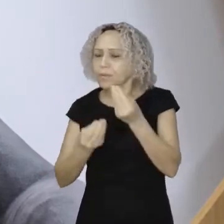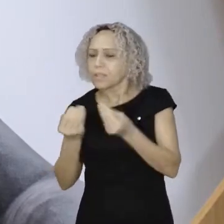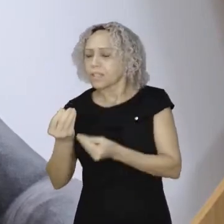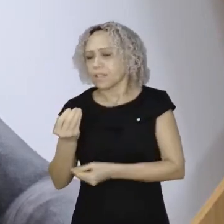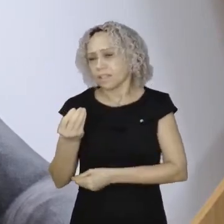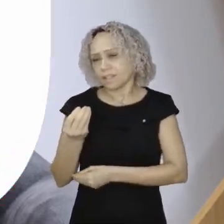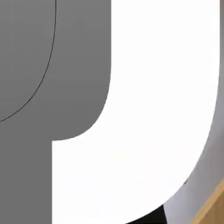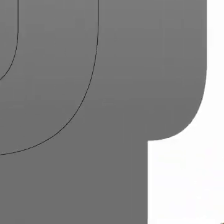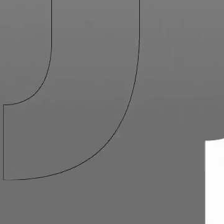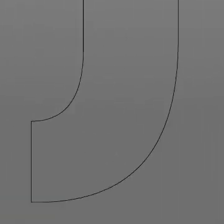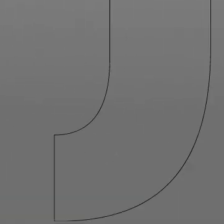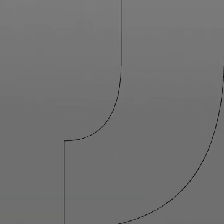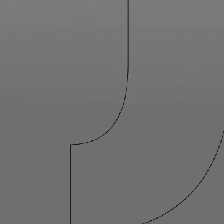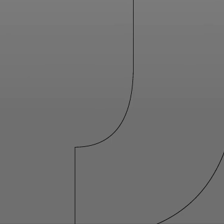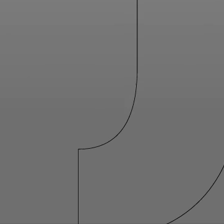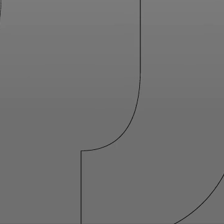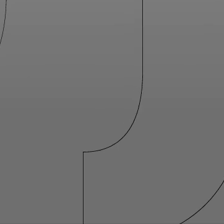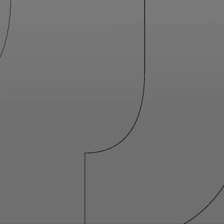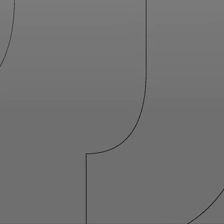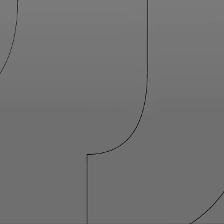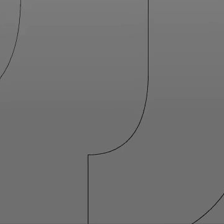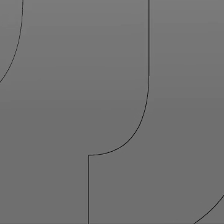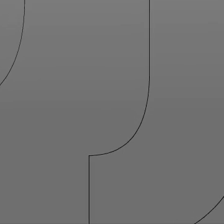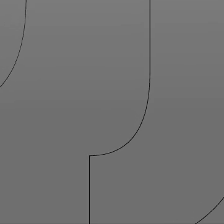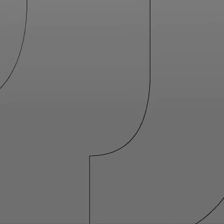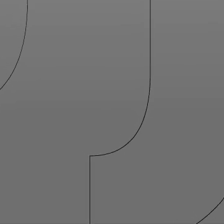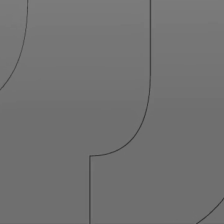muito necessária.